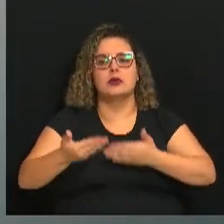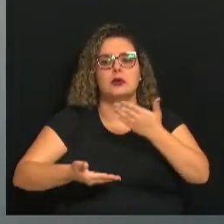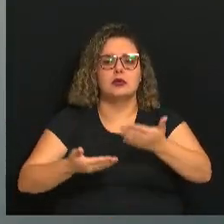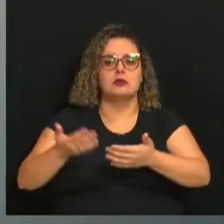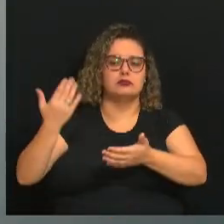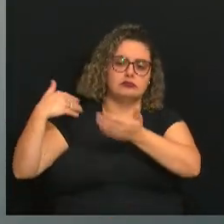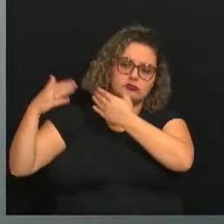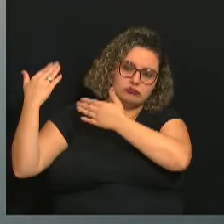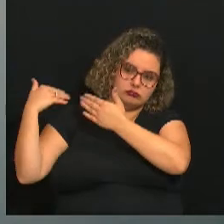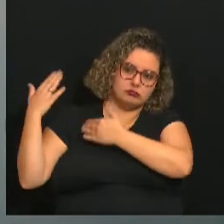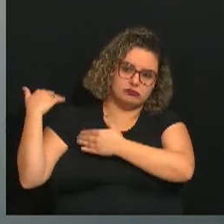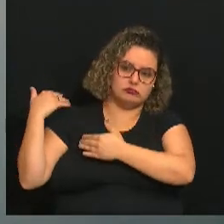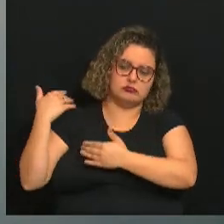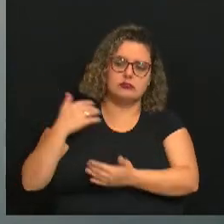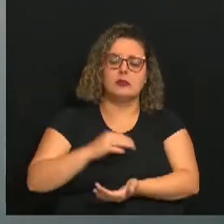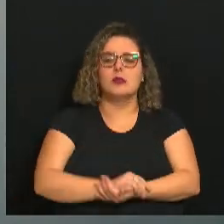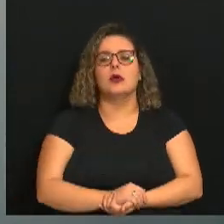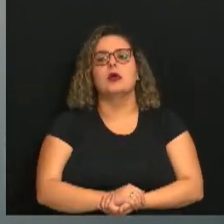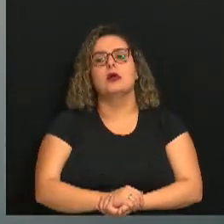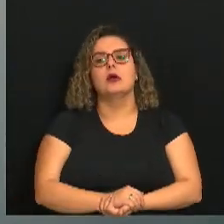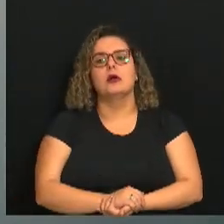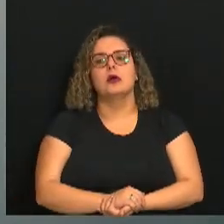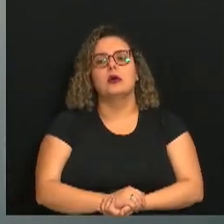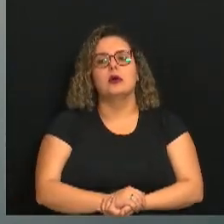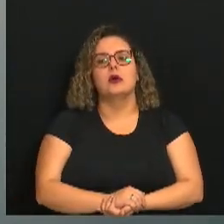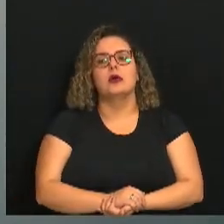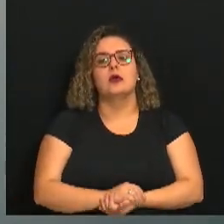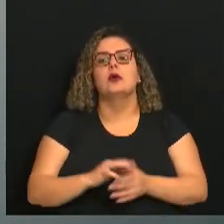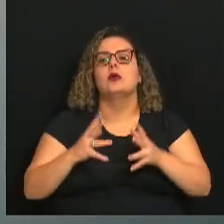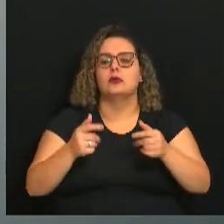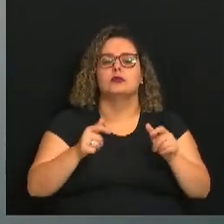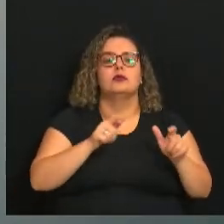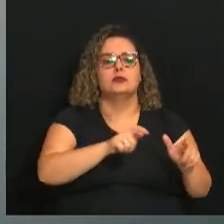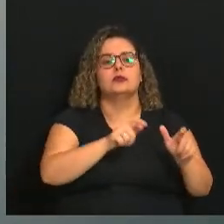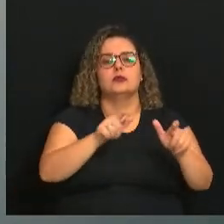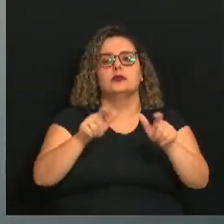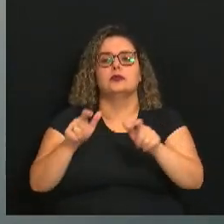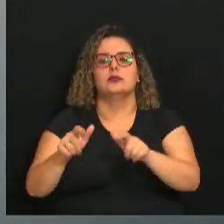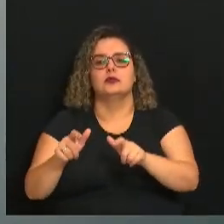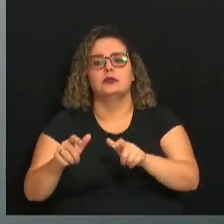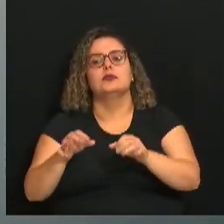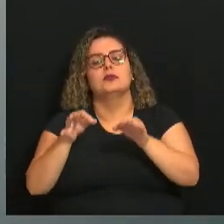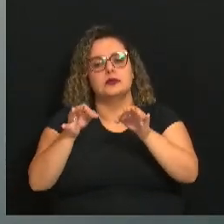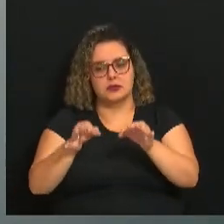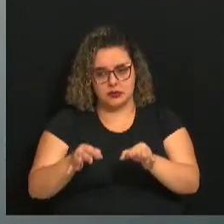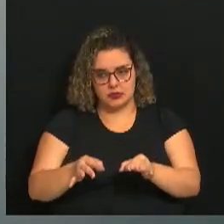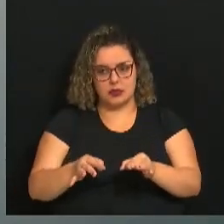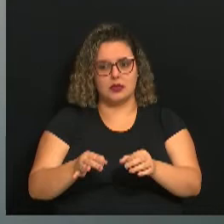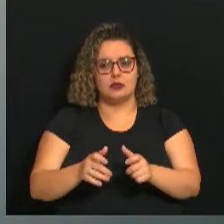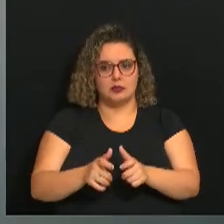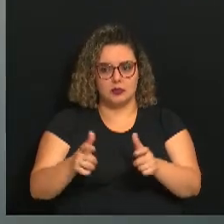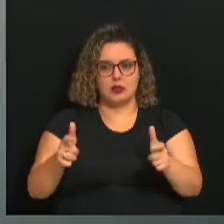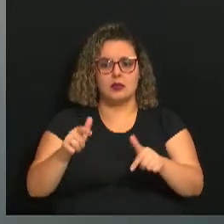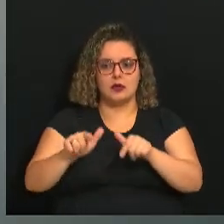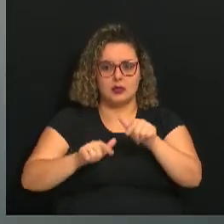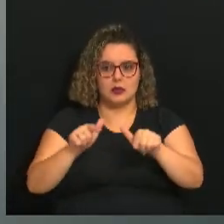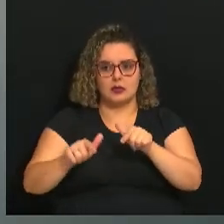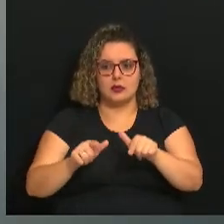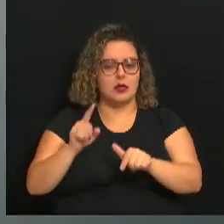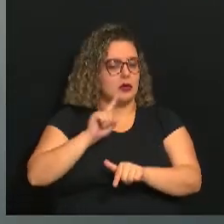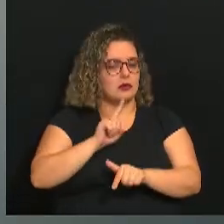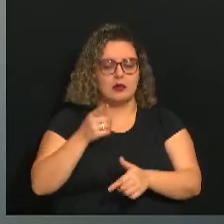era anterior. Então, assim, todos os postos foram preenchidos, a maioria dos trabalhadores não